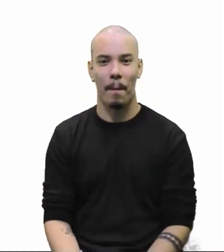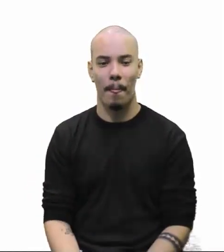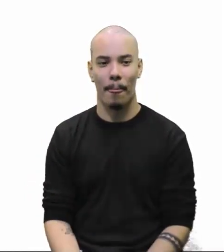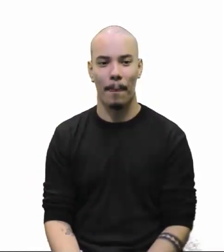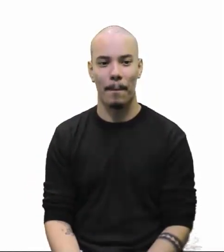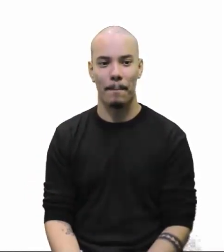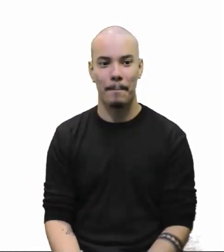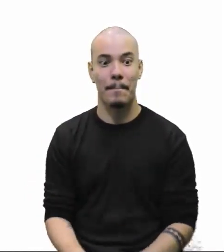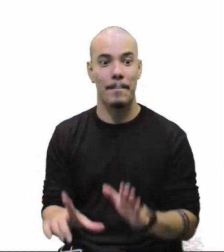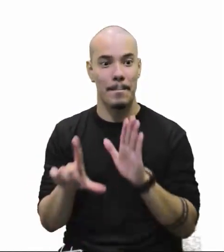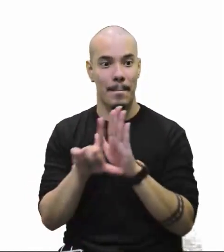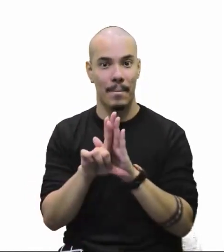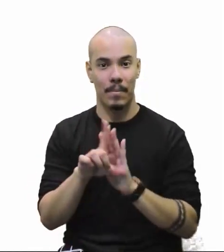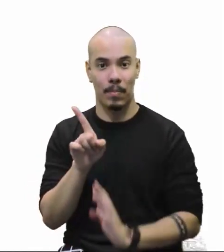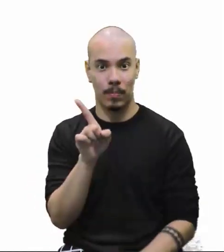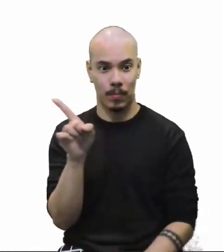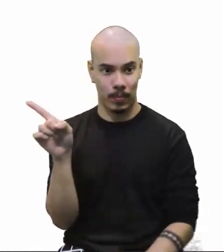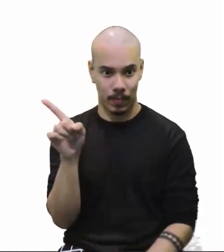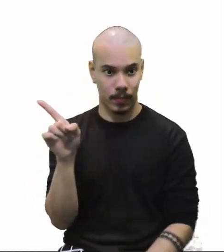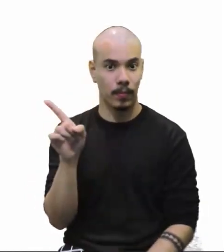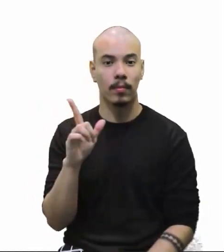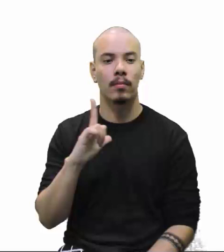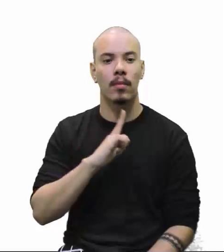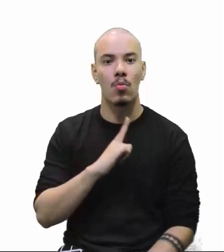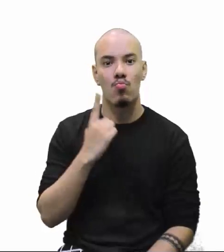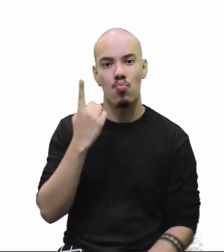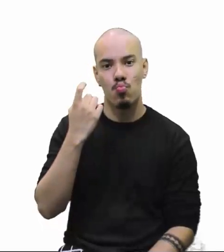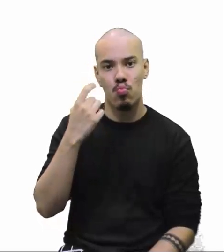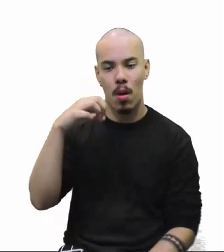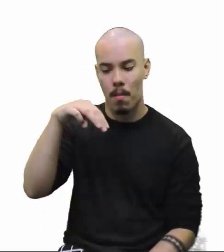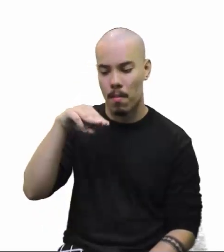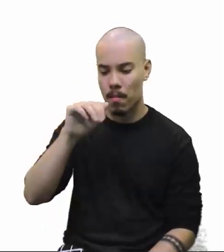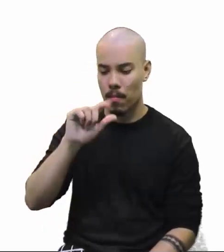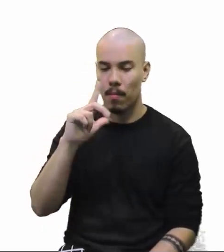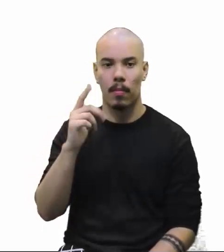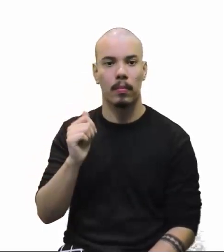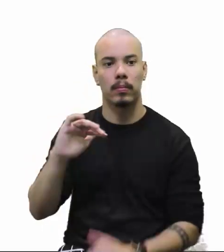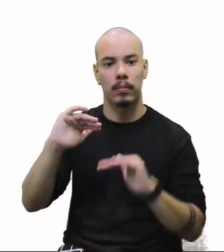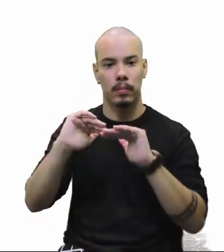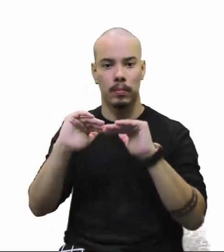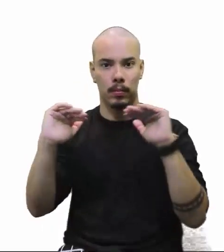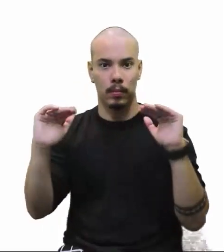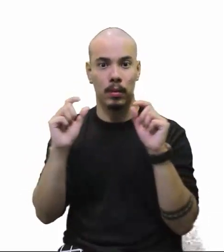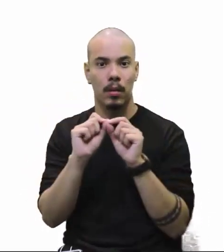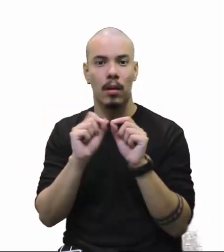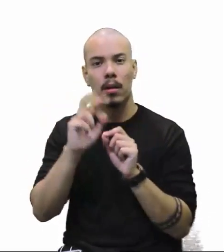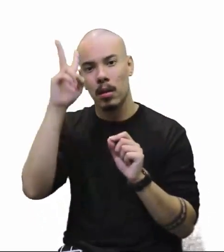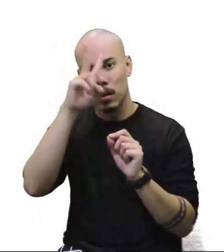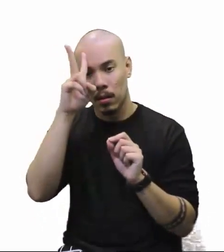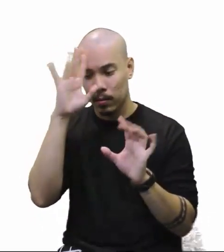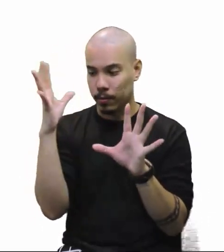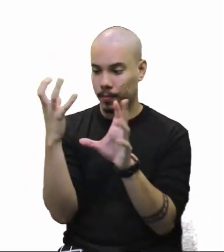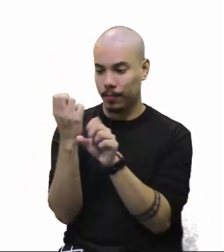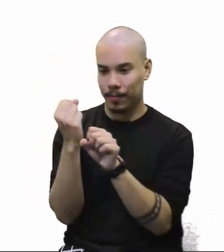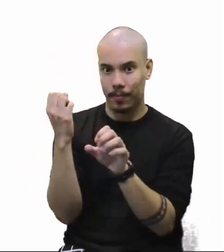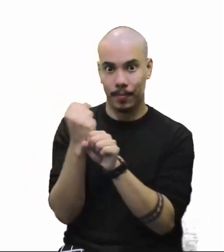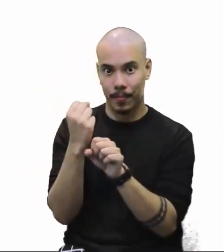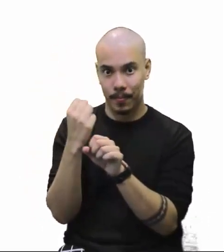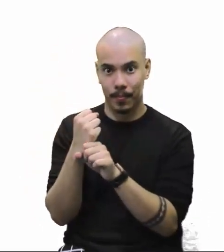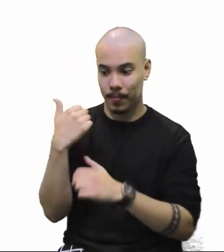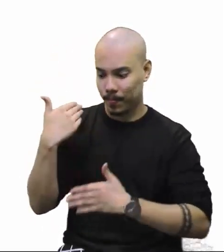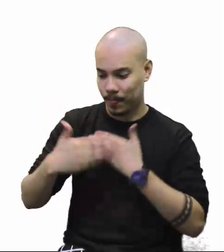E a lei das malhas, né? A lei das malhas, você pega uma malha, separou a malha, aí você faz aquela questão da soma das tensões,